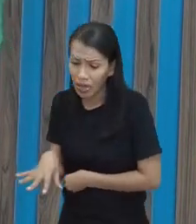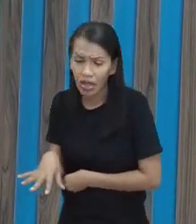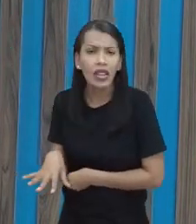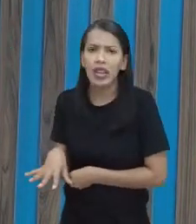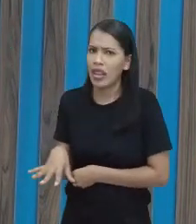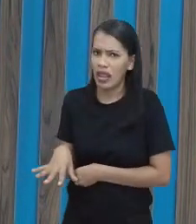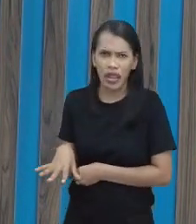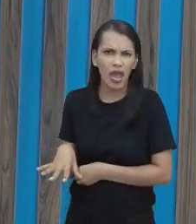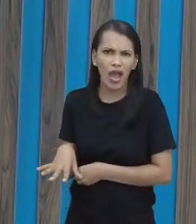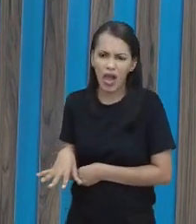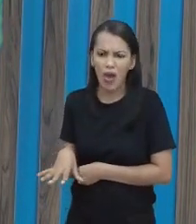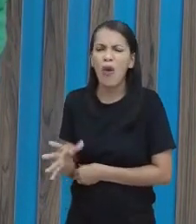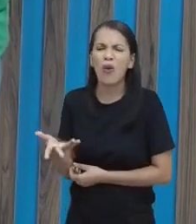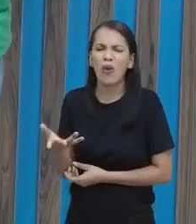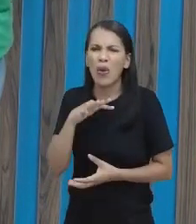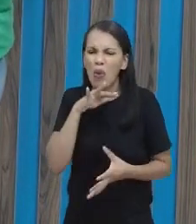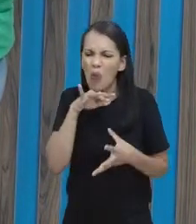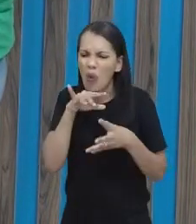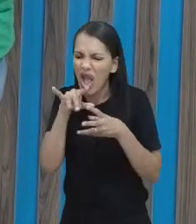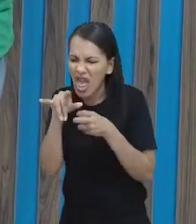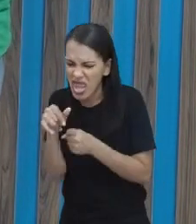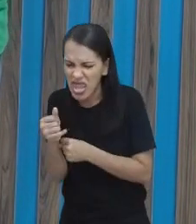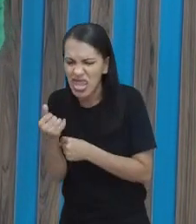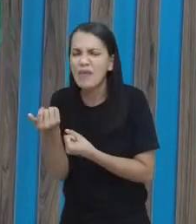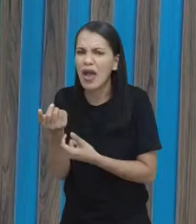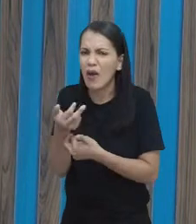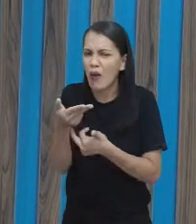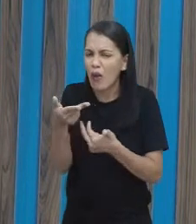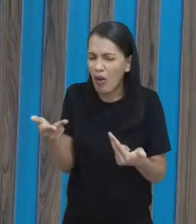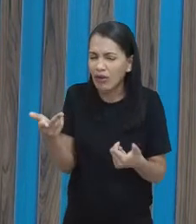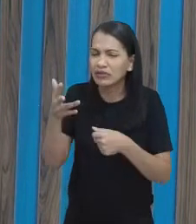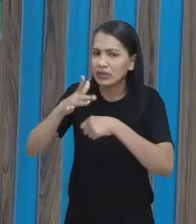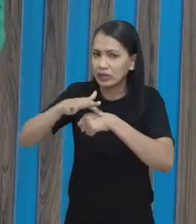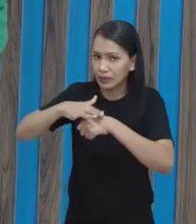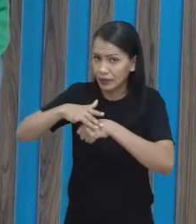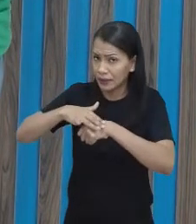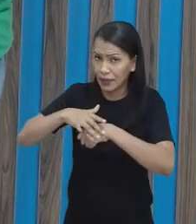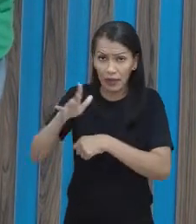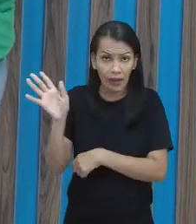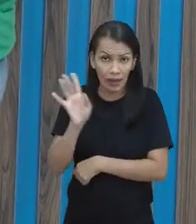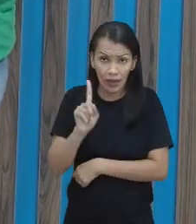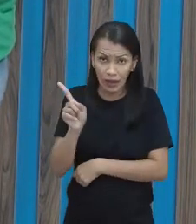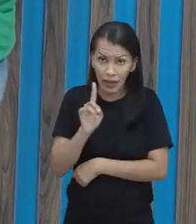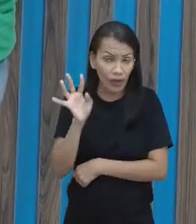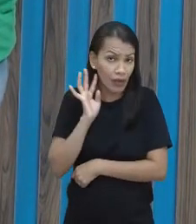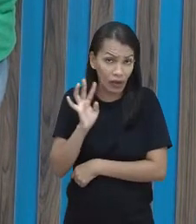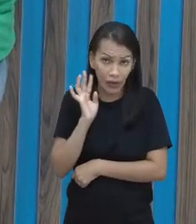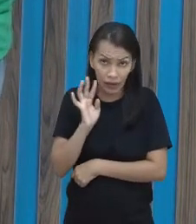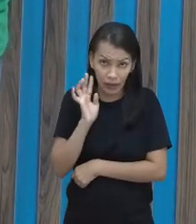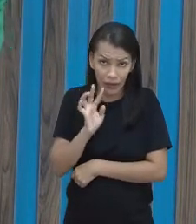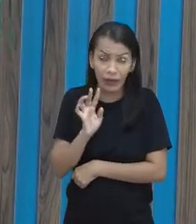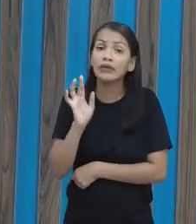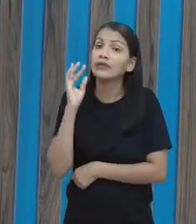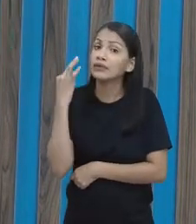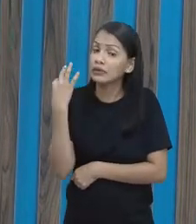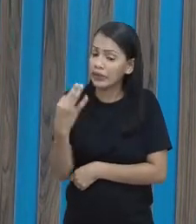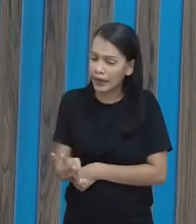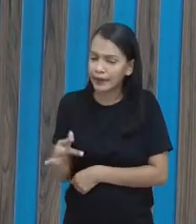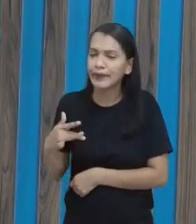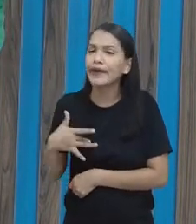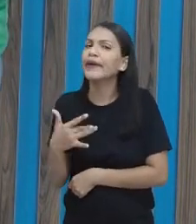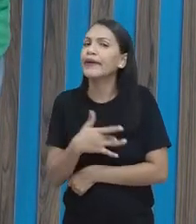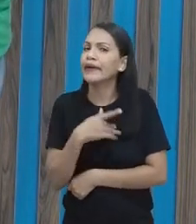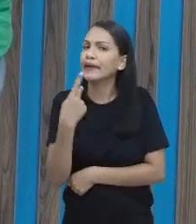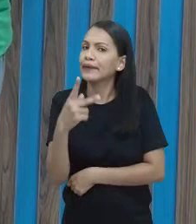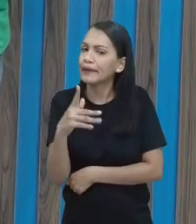atrair bichos, né? Insetos, vetores de doenças, tá certo? Aí não vai ser legal, porque aí já vai afetar a